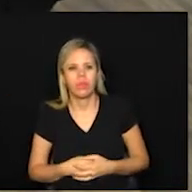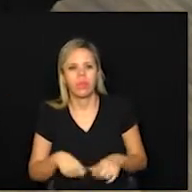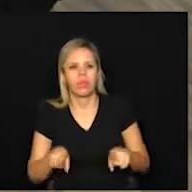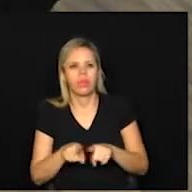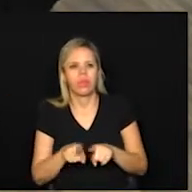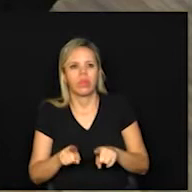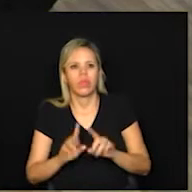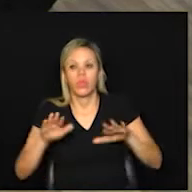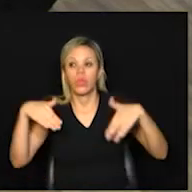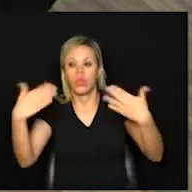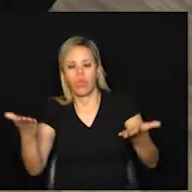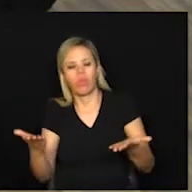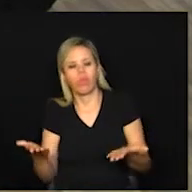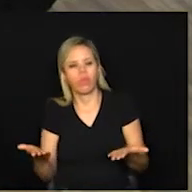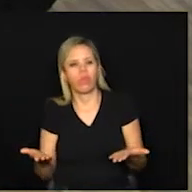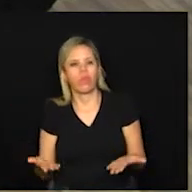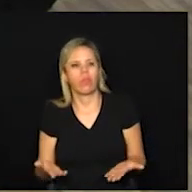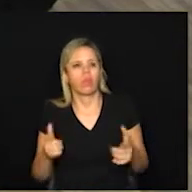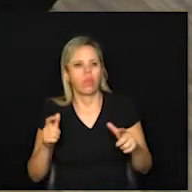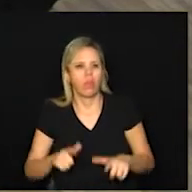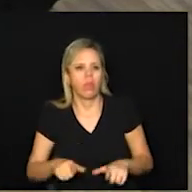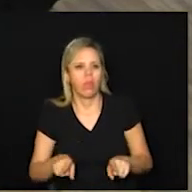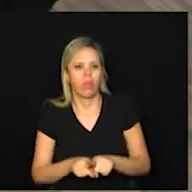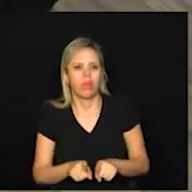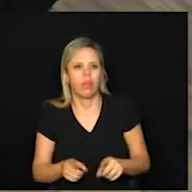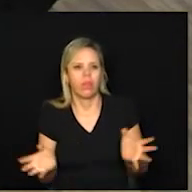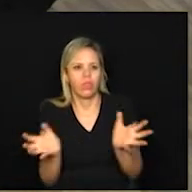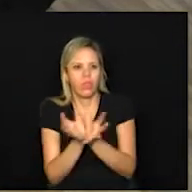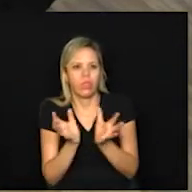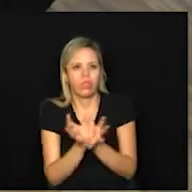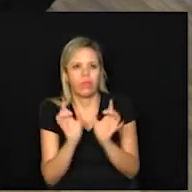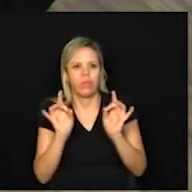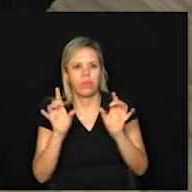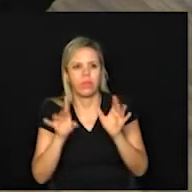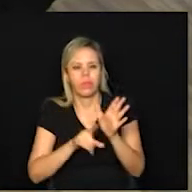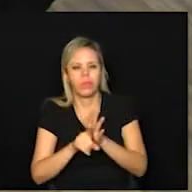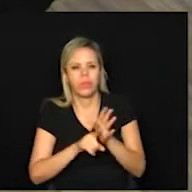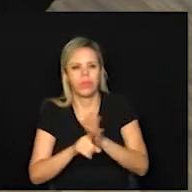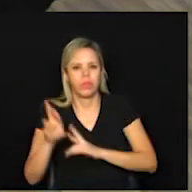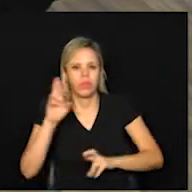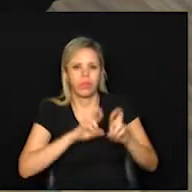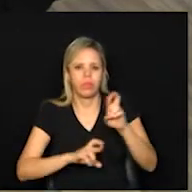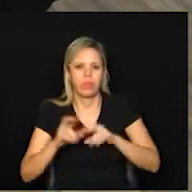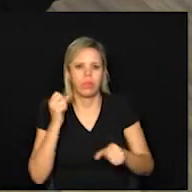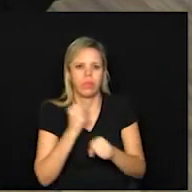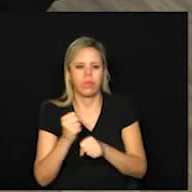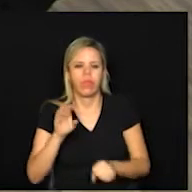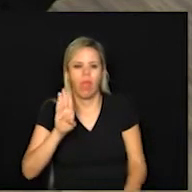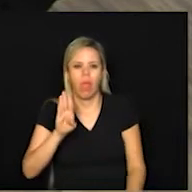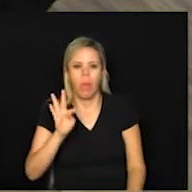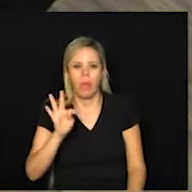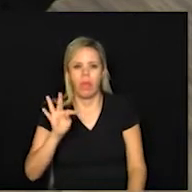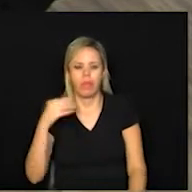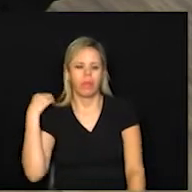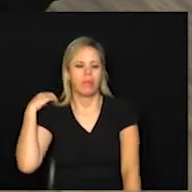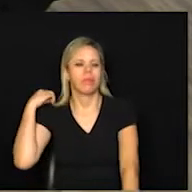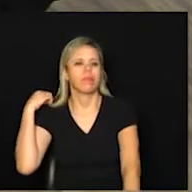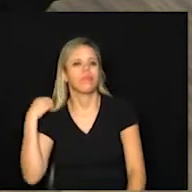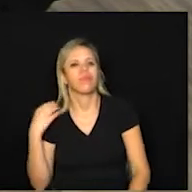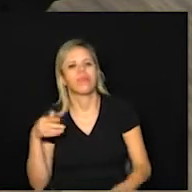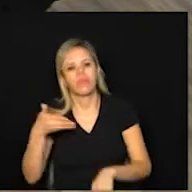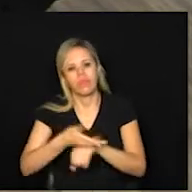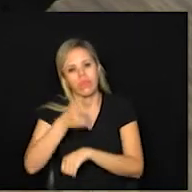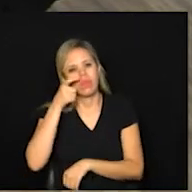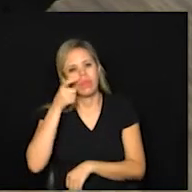também fora aqui do nosso espaço. Tanto é que a Comissão Especial de Estudos que analisa as obras do BRT, ela foi até o